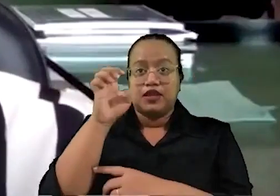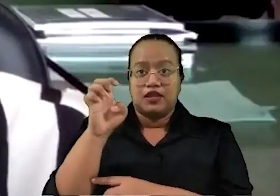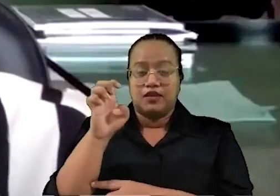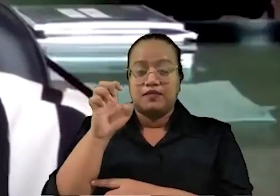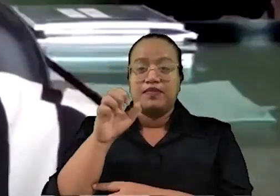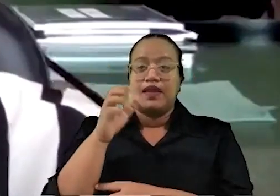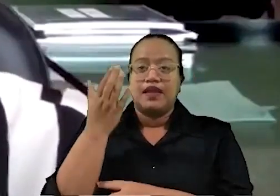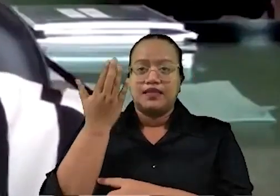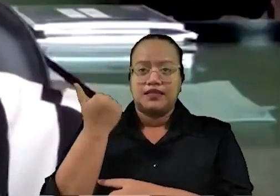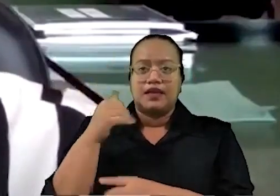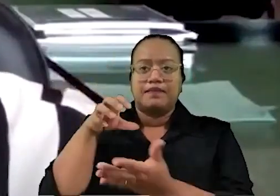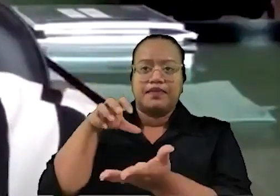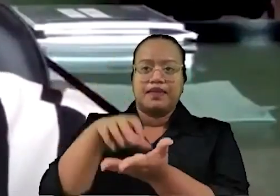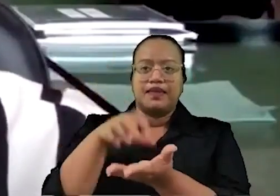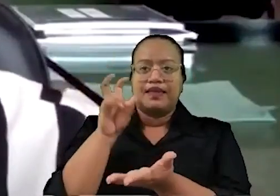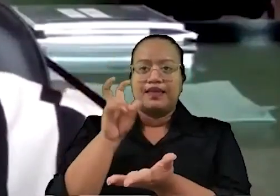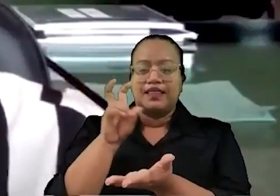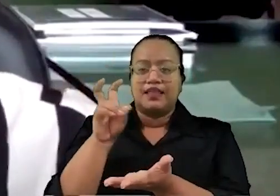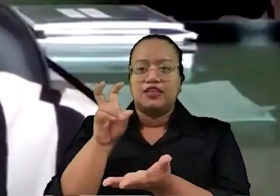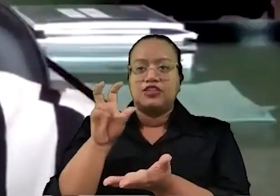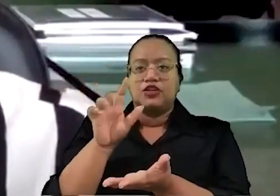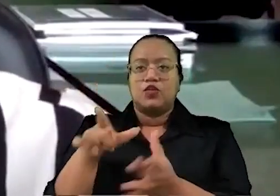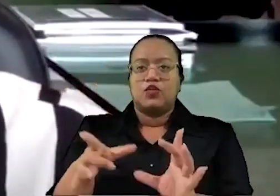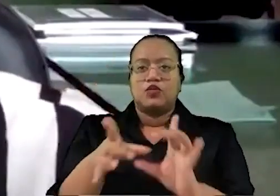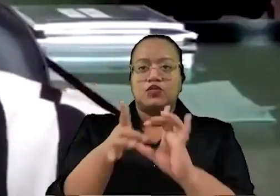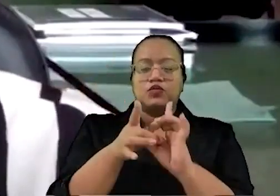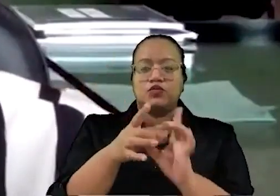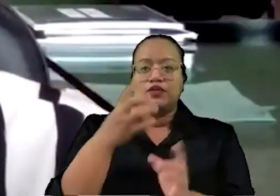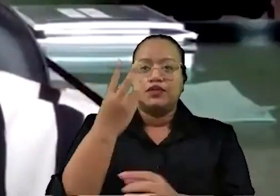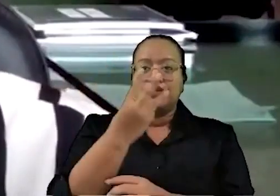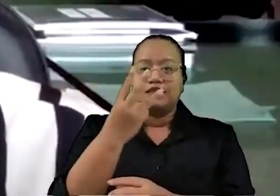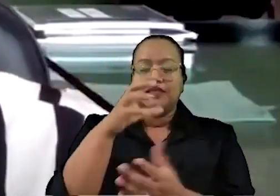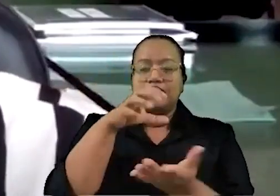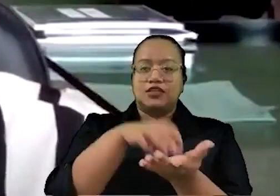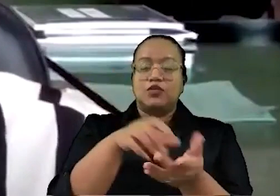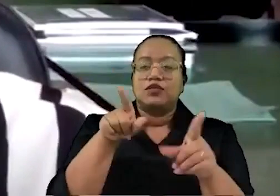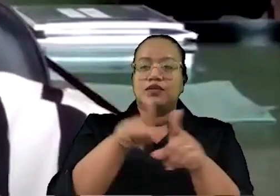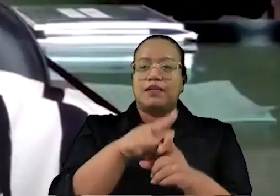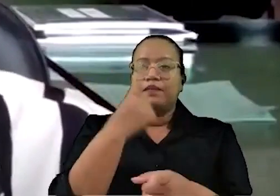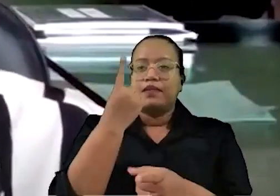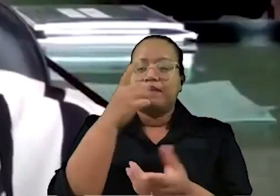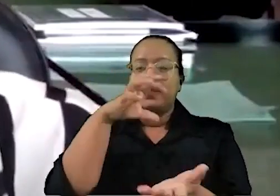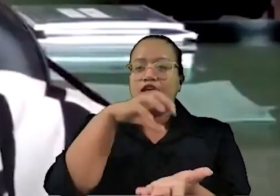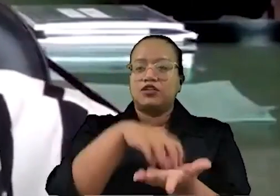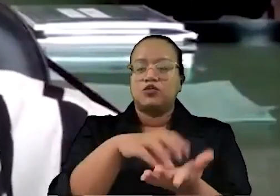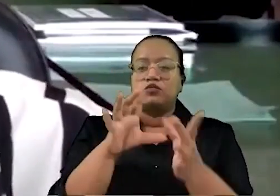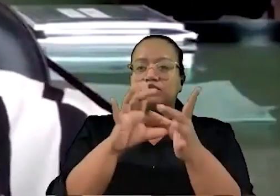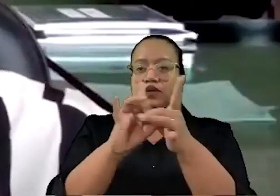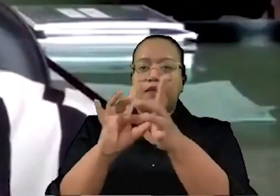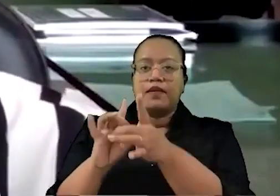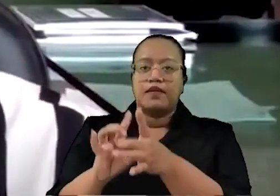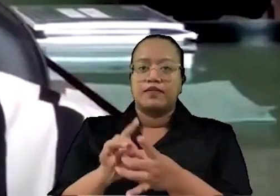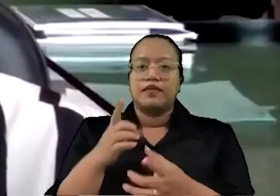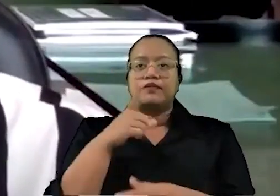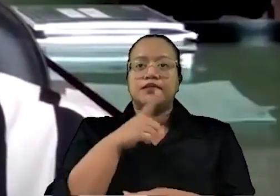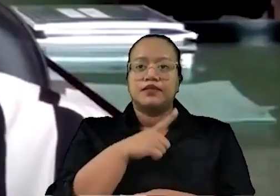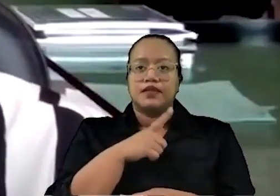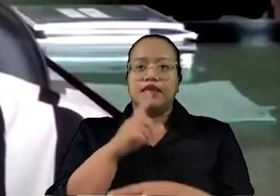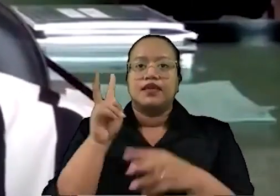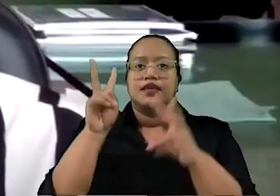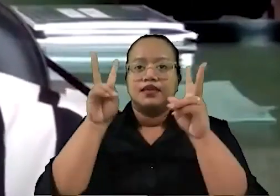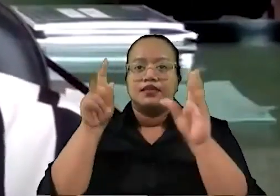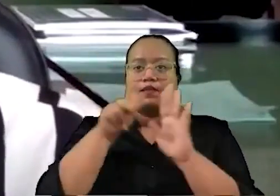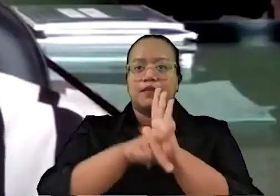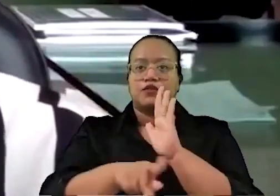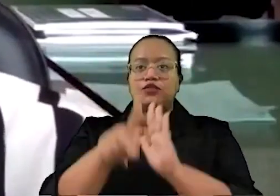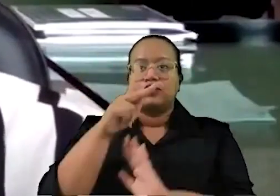com a Terceira Região e com a Primeira Região nesse grande projeto que é o PJE. Apenas a título de esclarecimento,